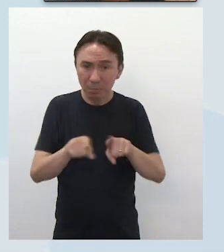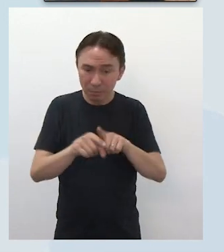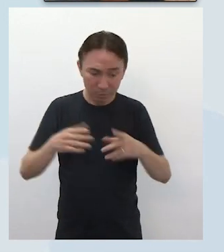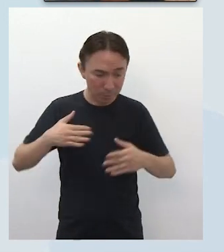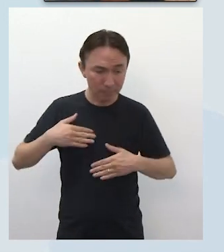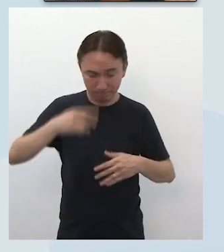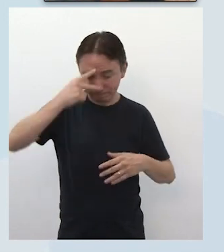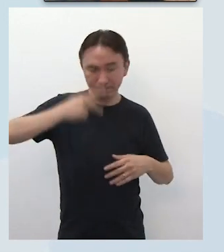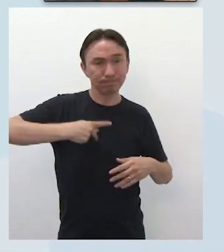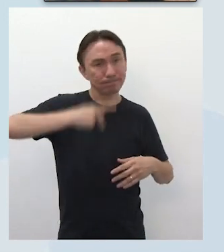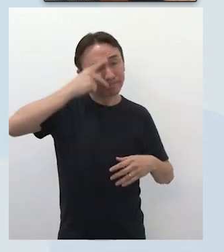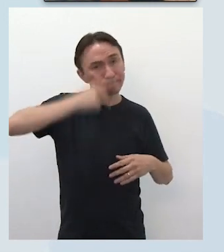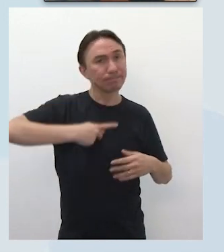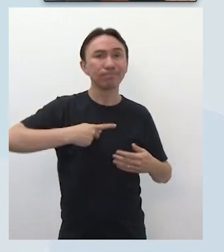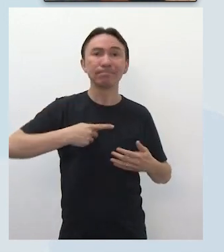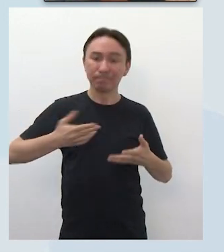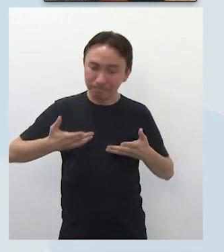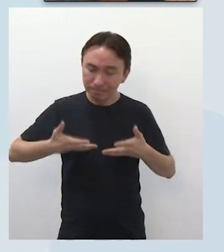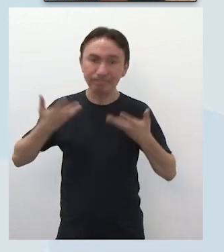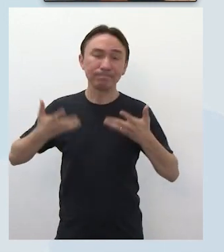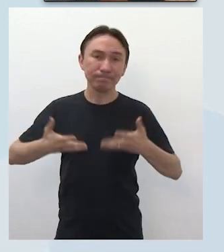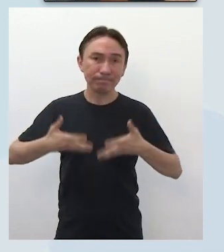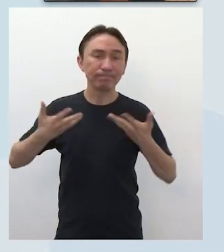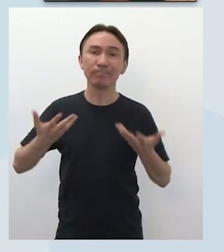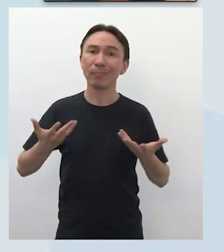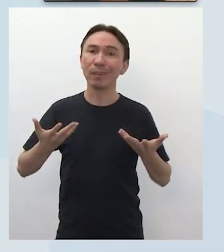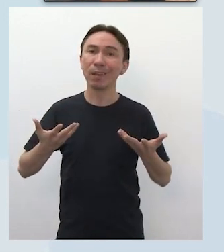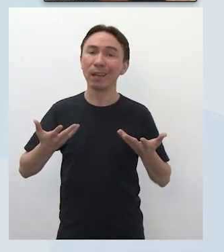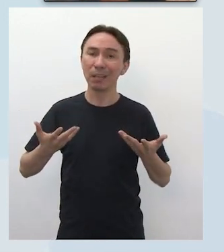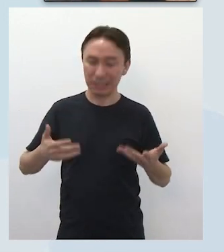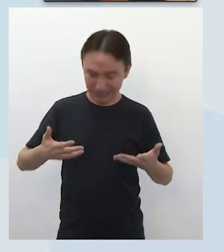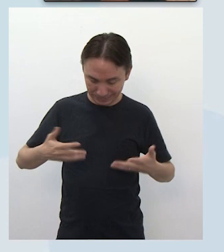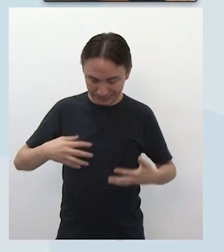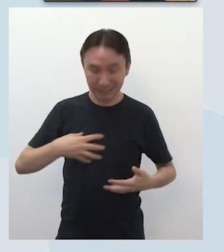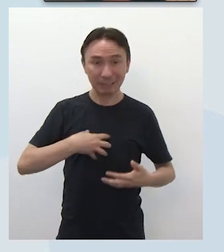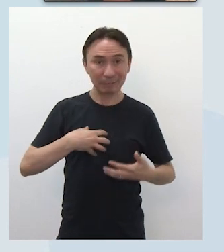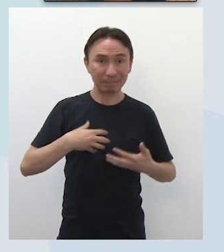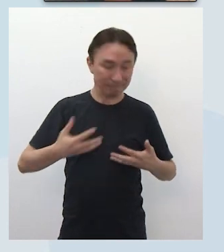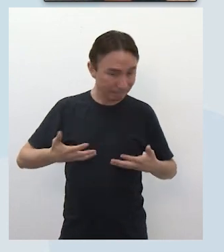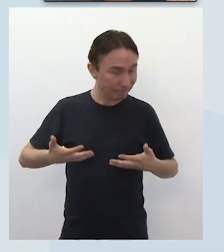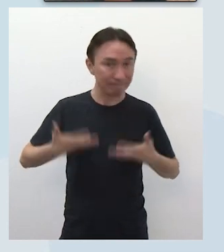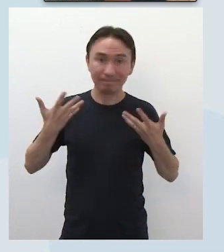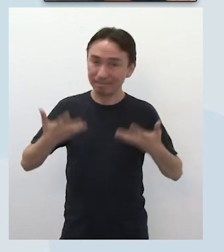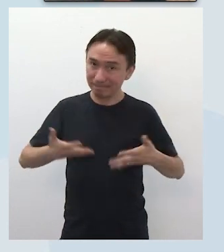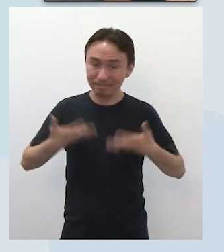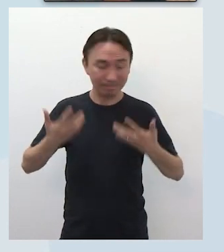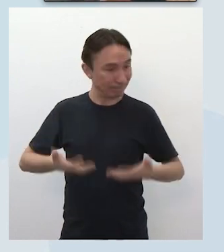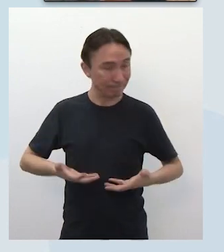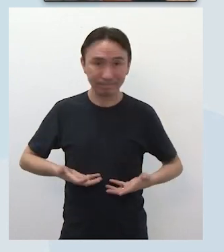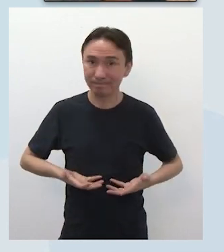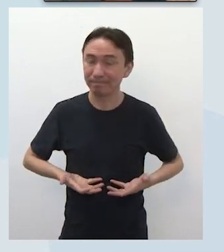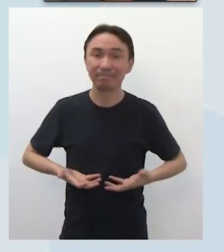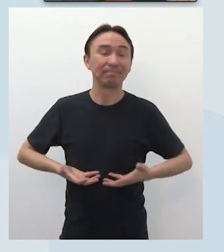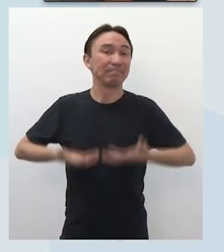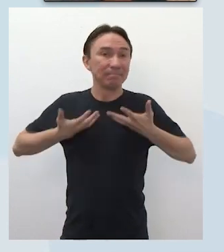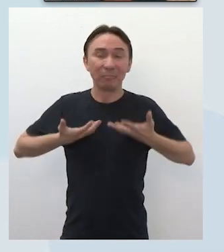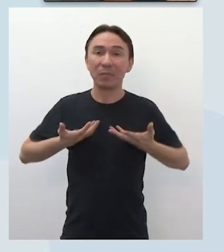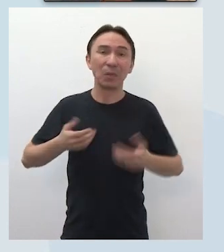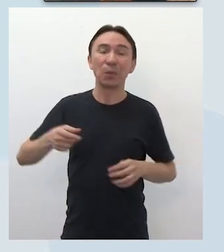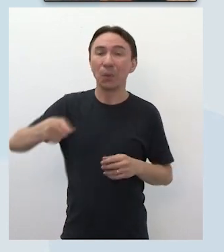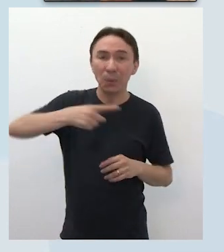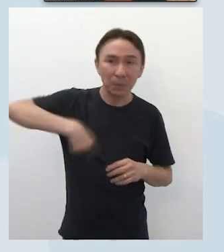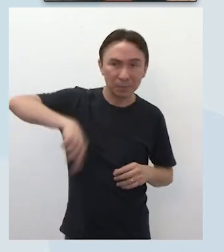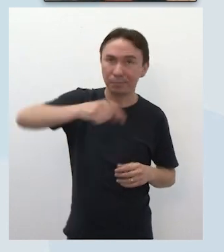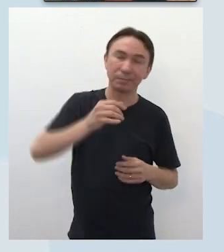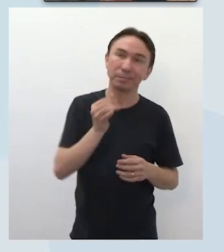a diferença é que a autoestima é quando a gente tece um elogio ou dá uma devolutiva